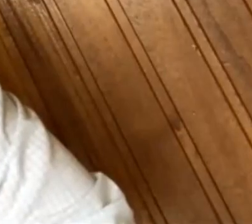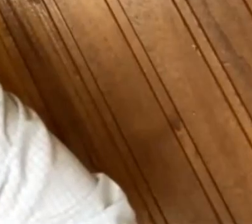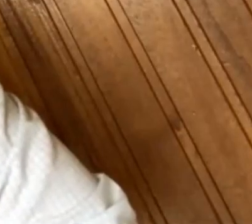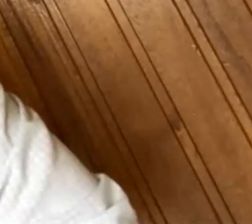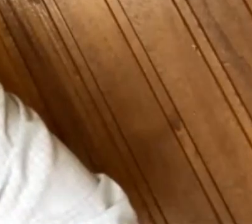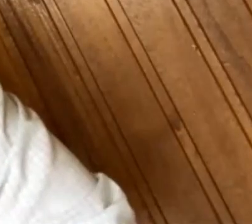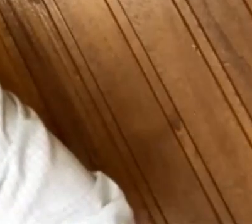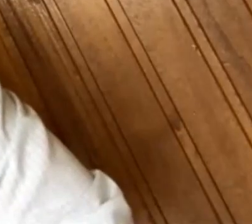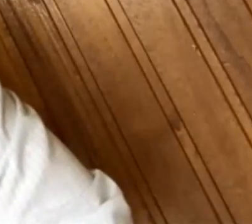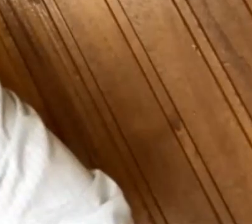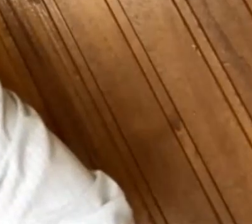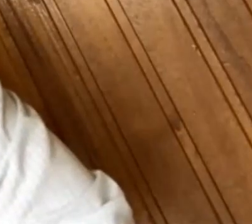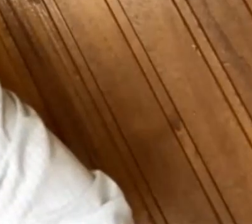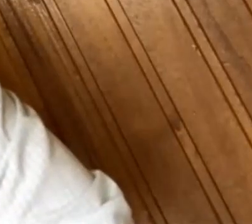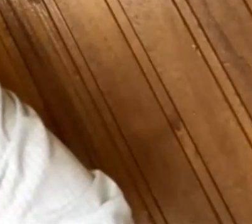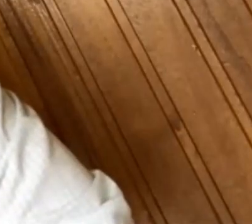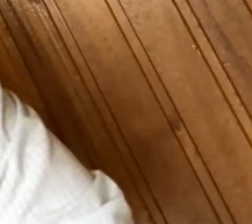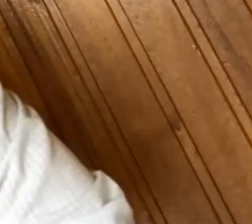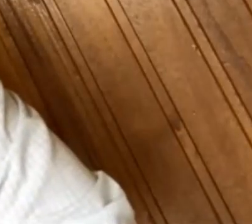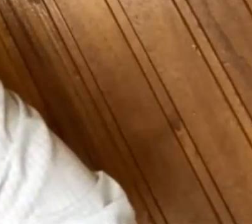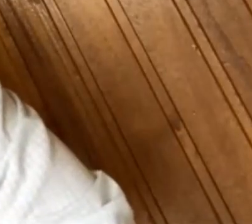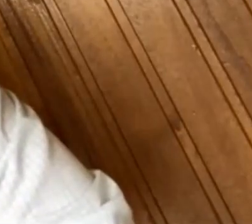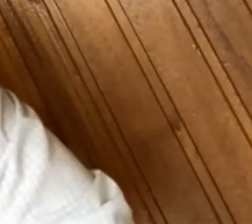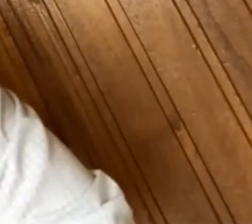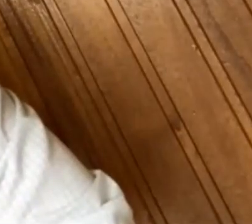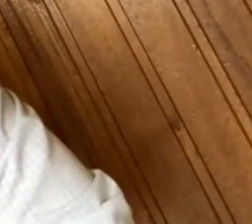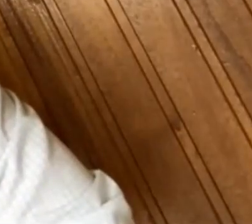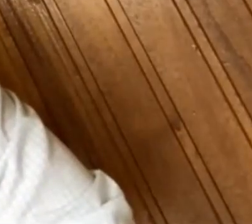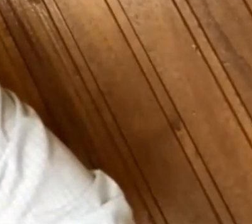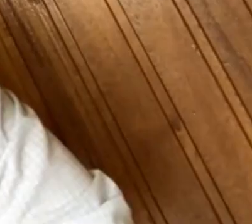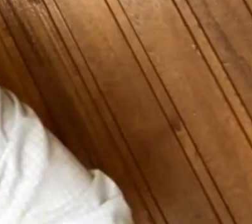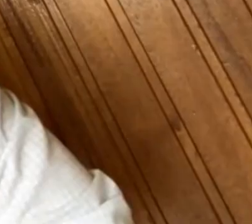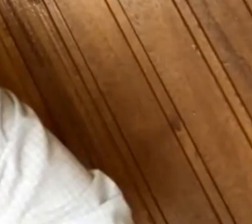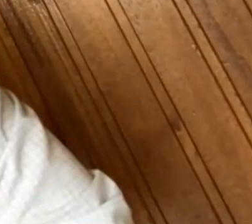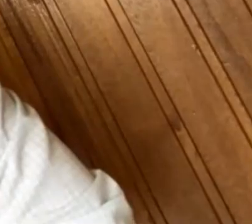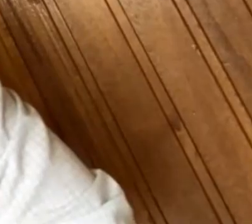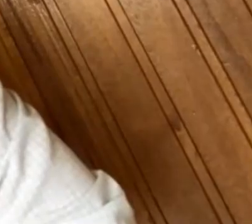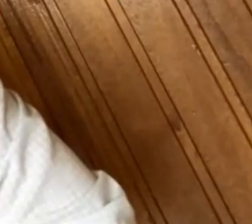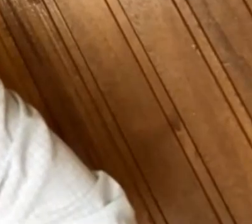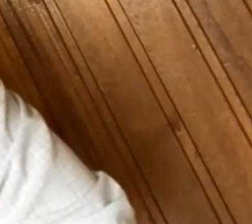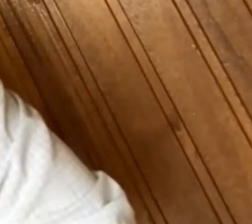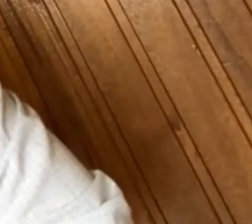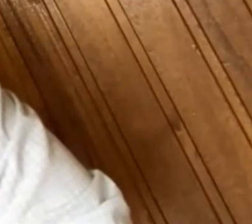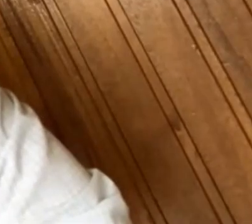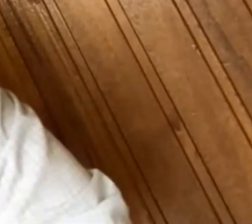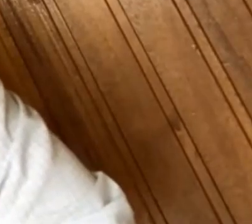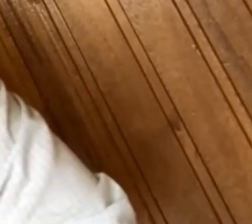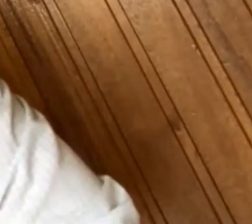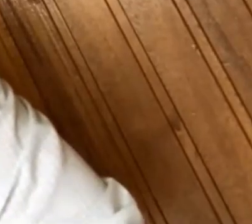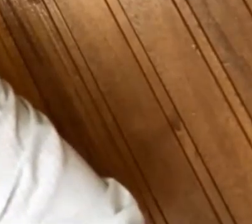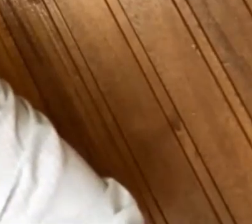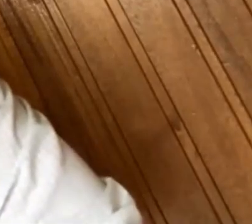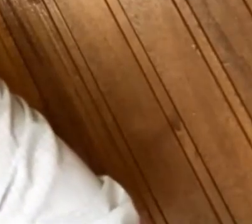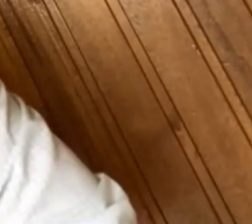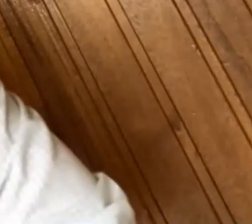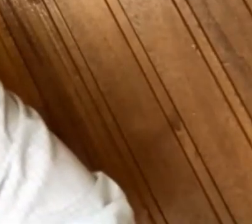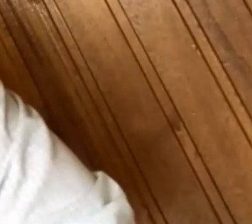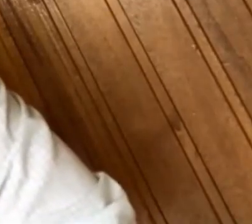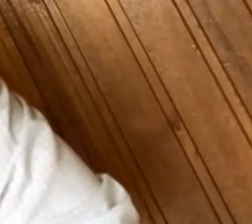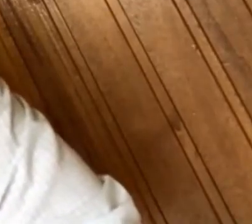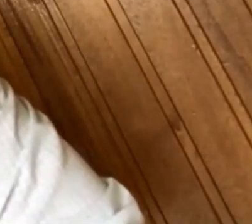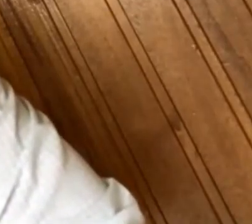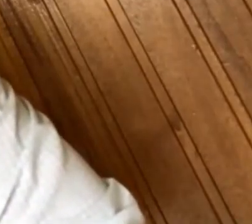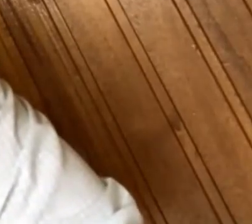em várias outras, qual seria o fluxo desse tratamento. Se eu tenho que primeiro ir na